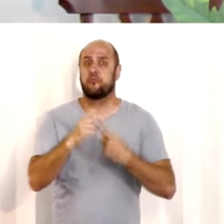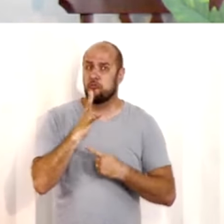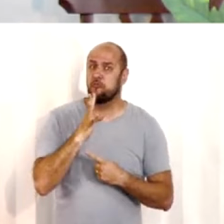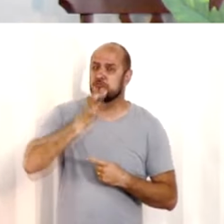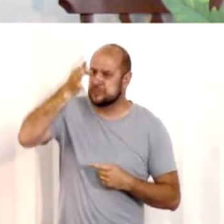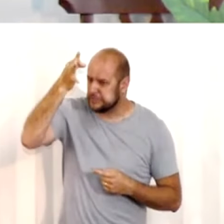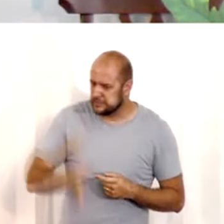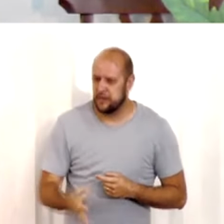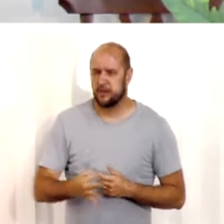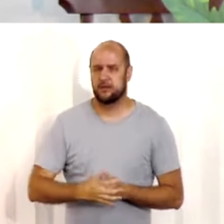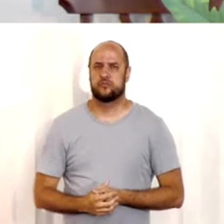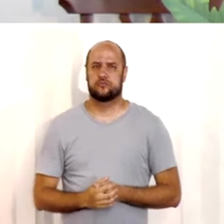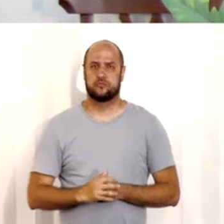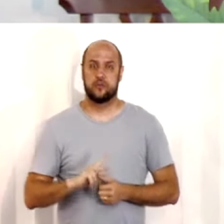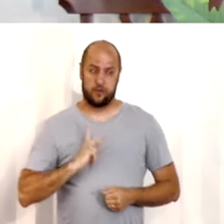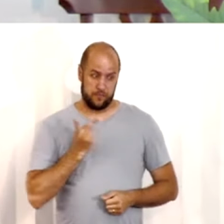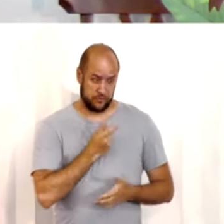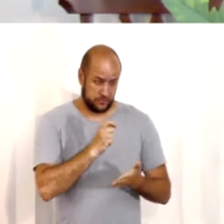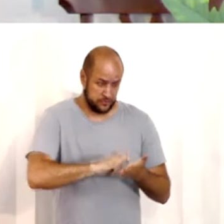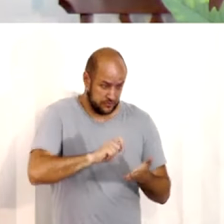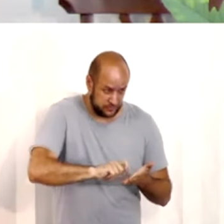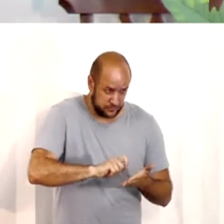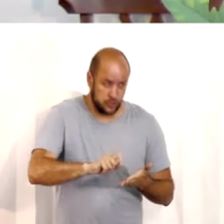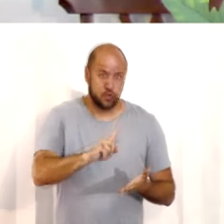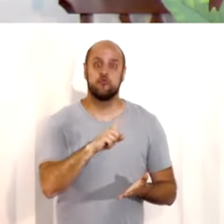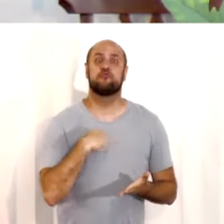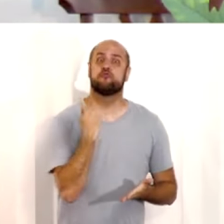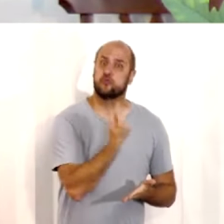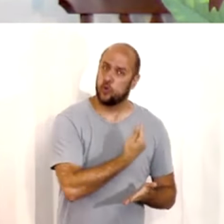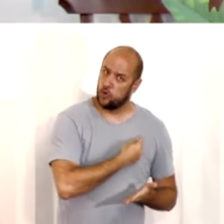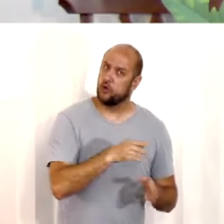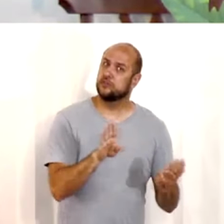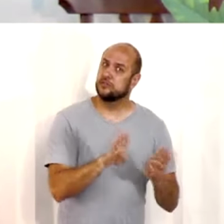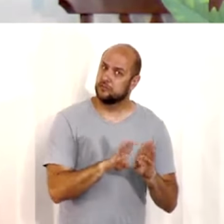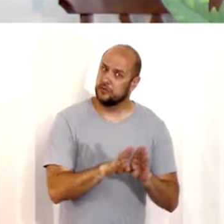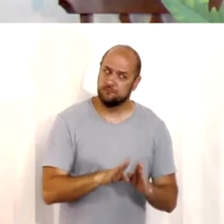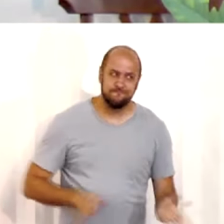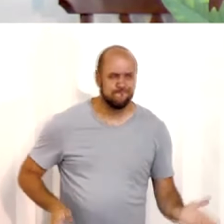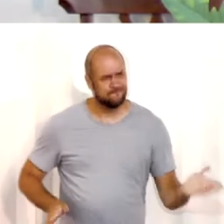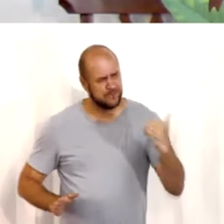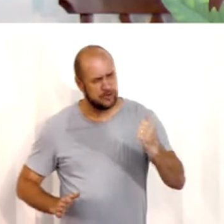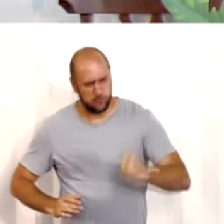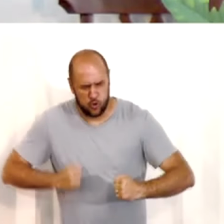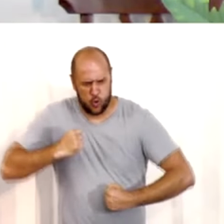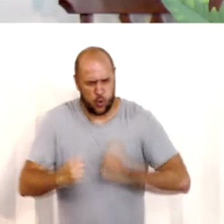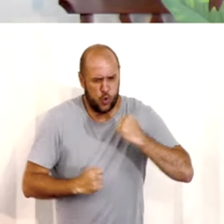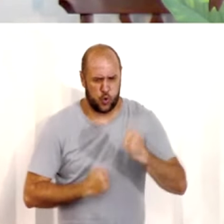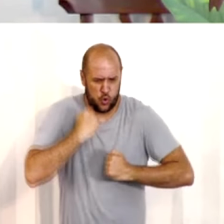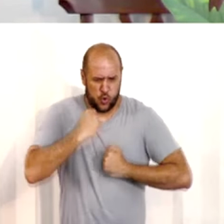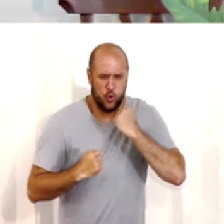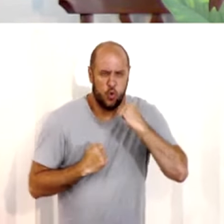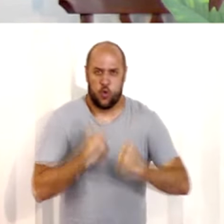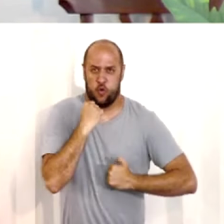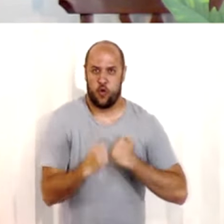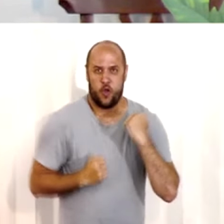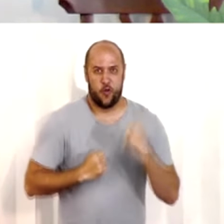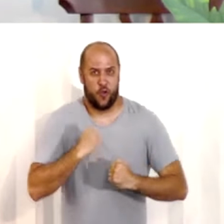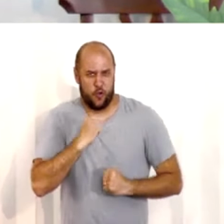diz, portanto, também nós, vamos lá, vamos correr, um, dois, para frente e